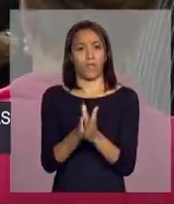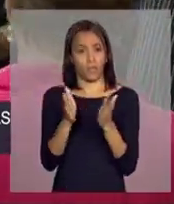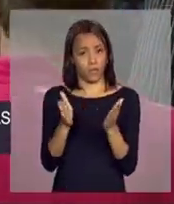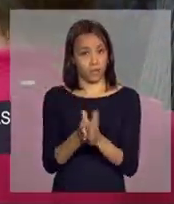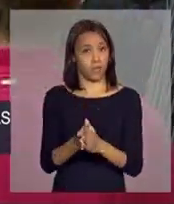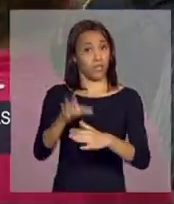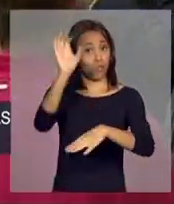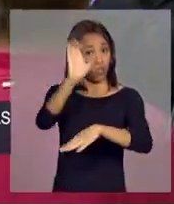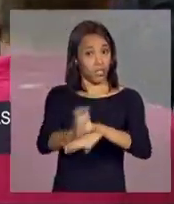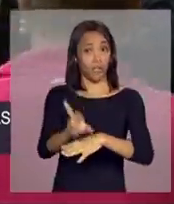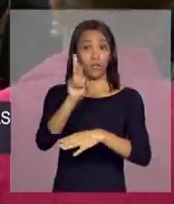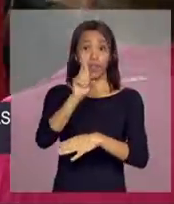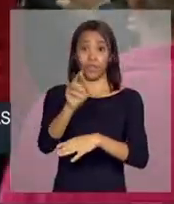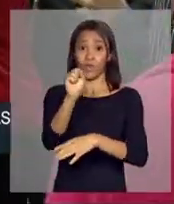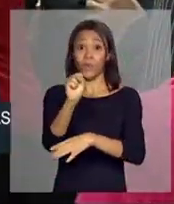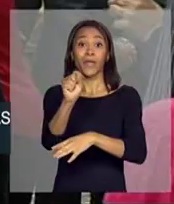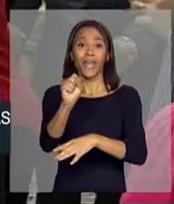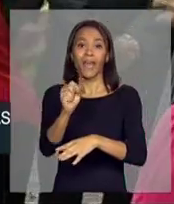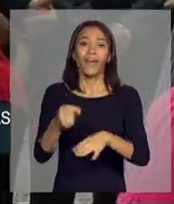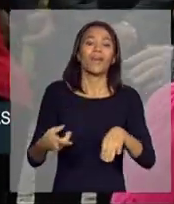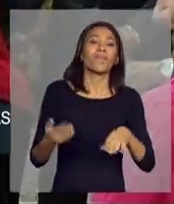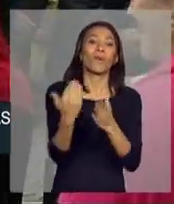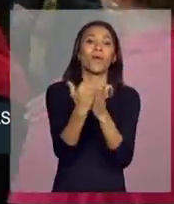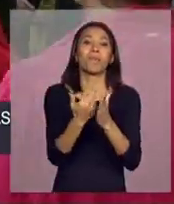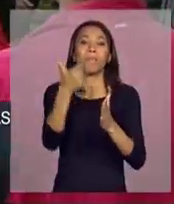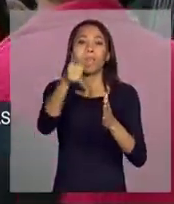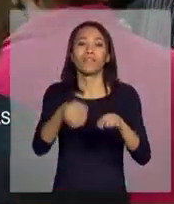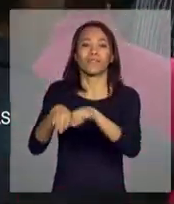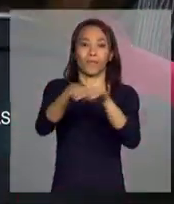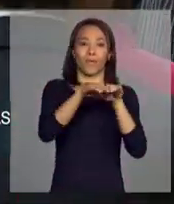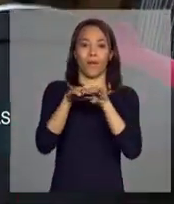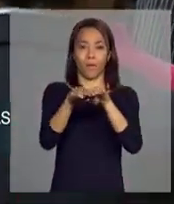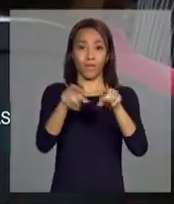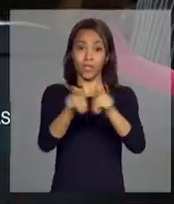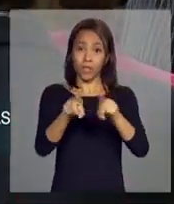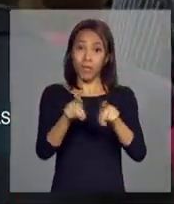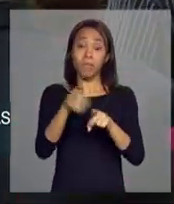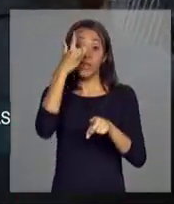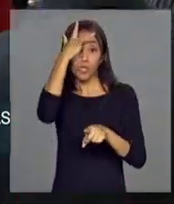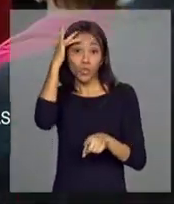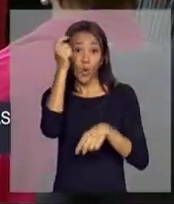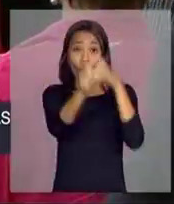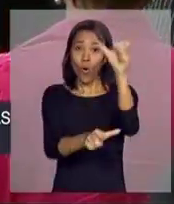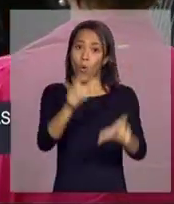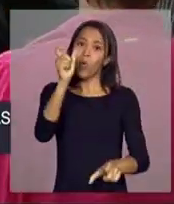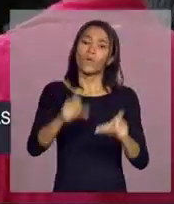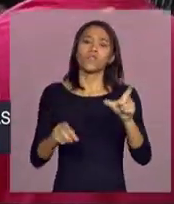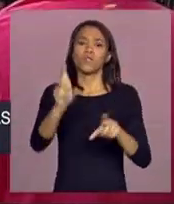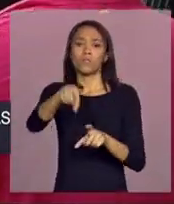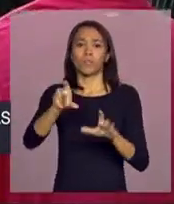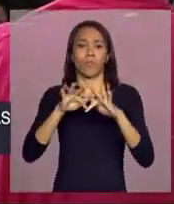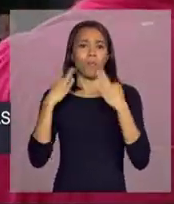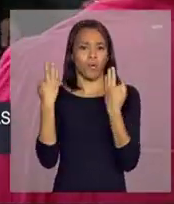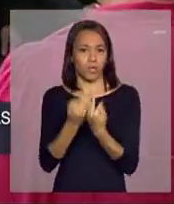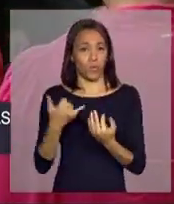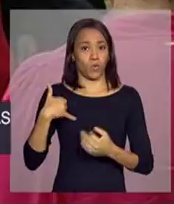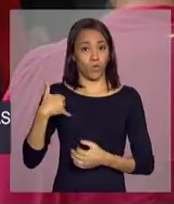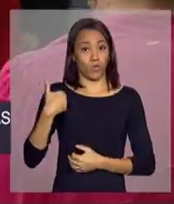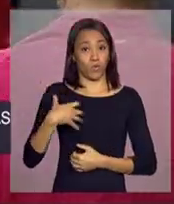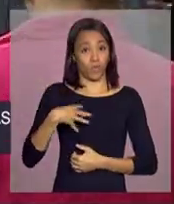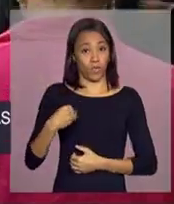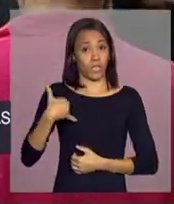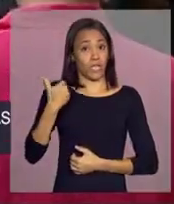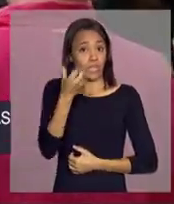grande do sul mais igual e com essa repactuação beneficiários do bolsa família com filhos de até seis anos vão começar a